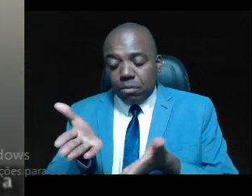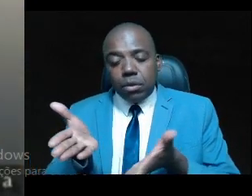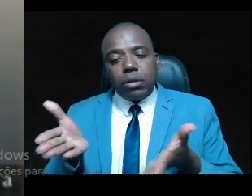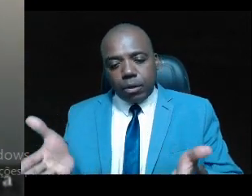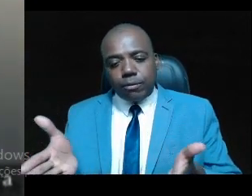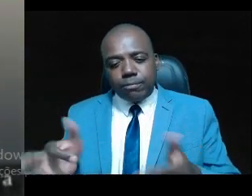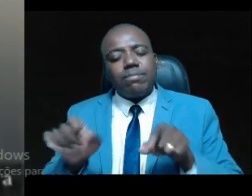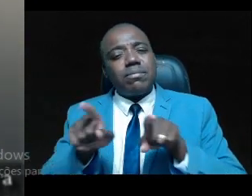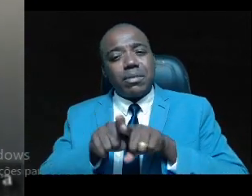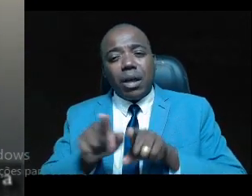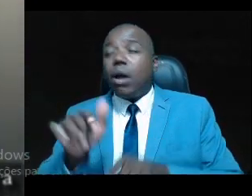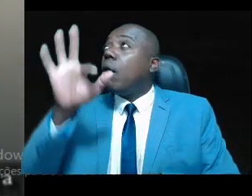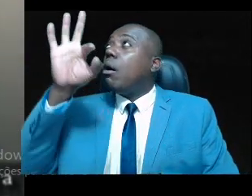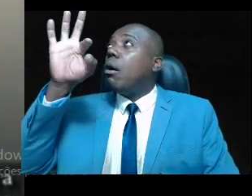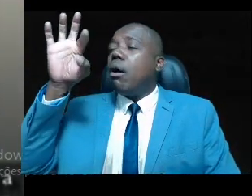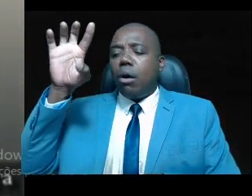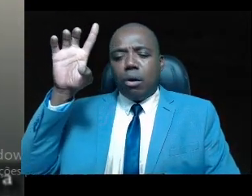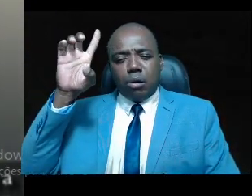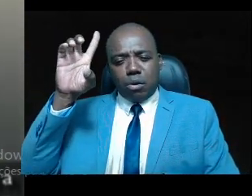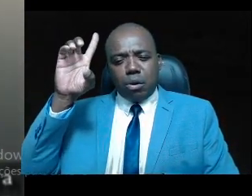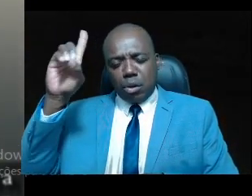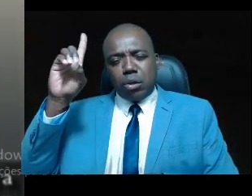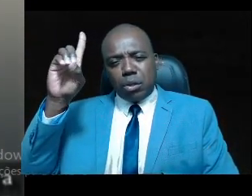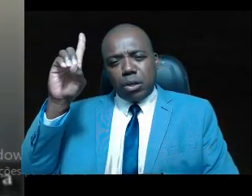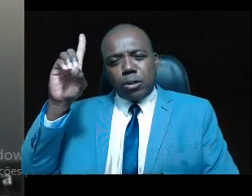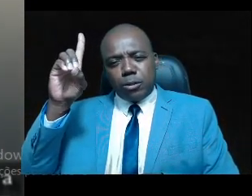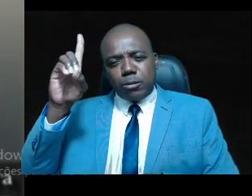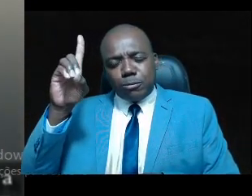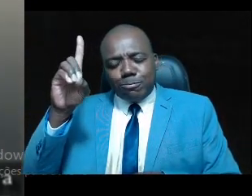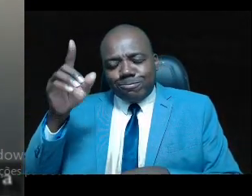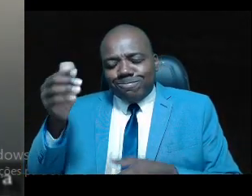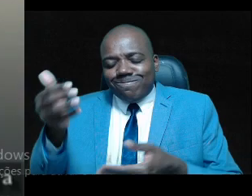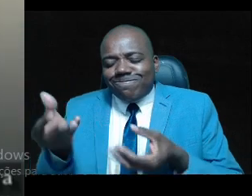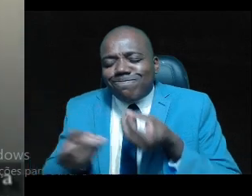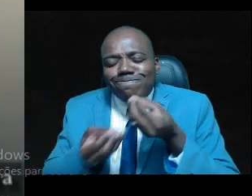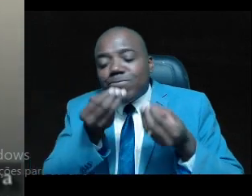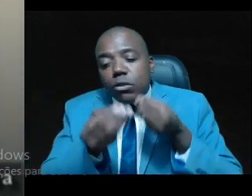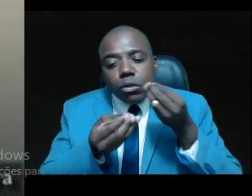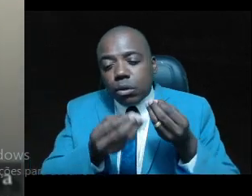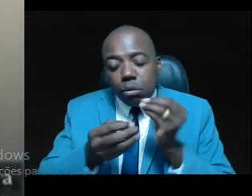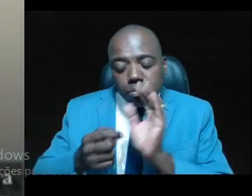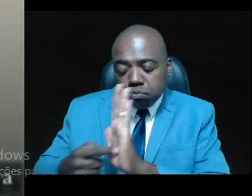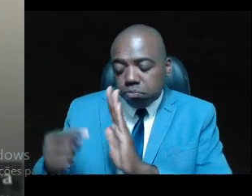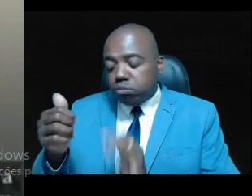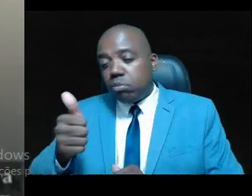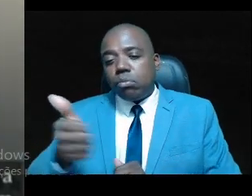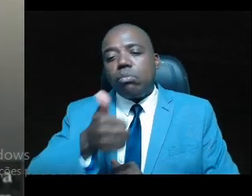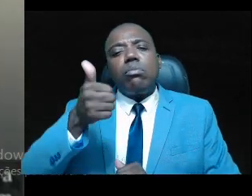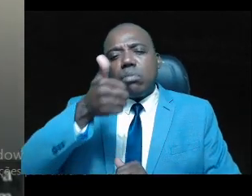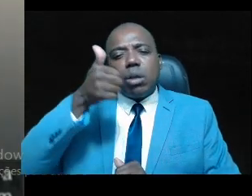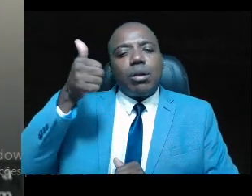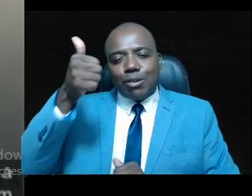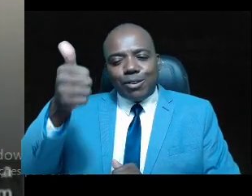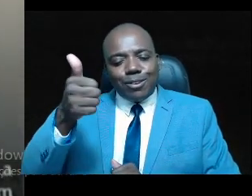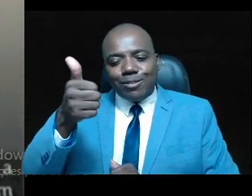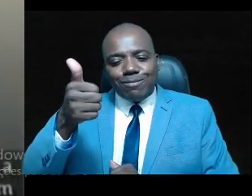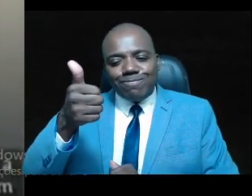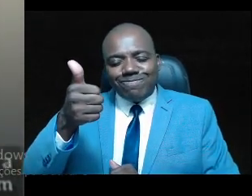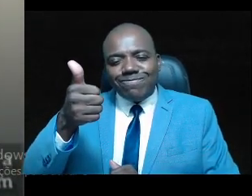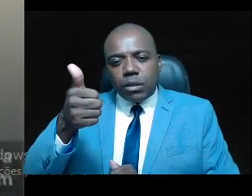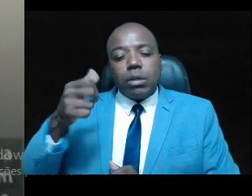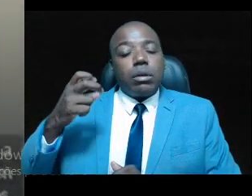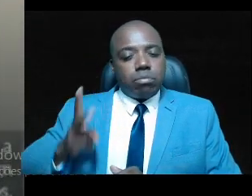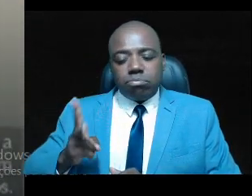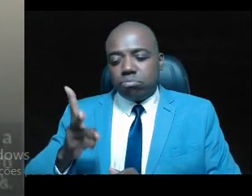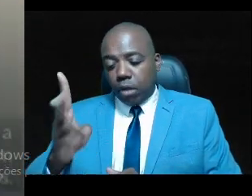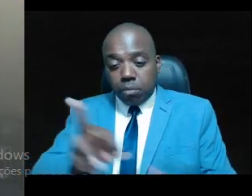Provendo Deus alguma coisa melhor a nosso respeito, para que eles sem nós não fossem